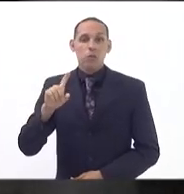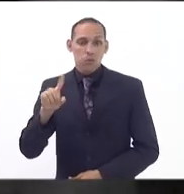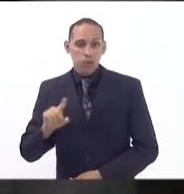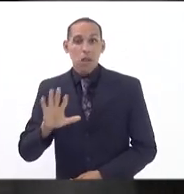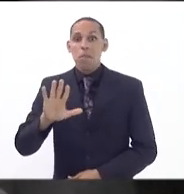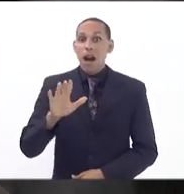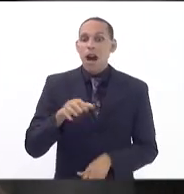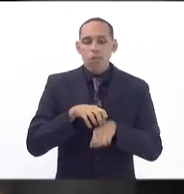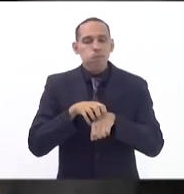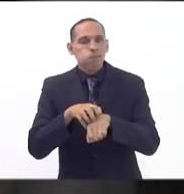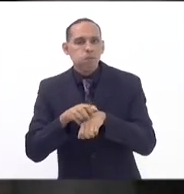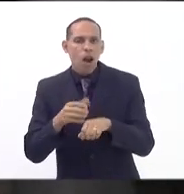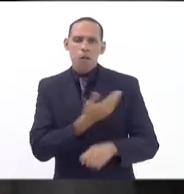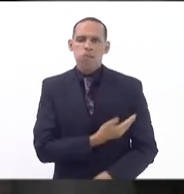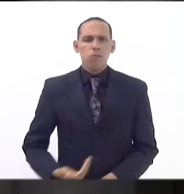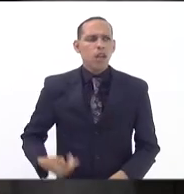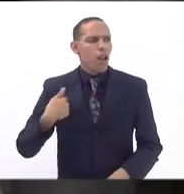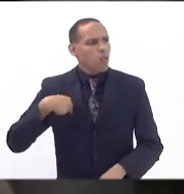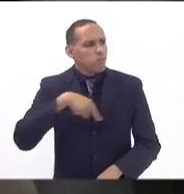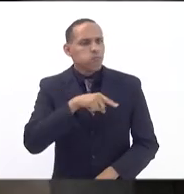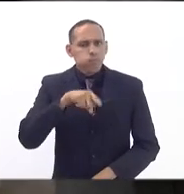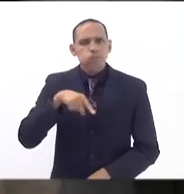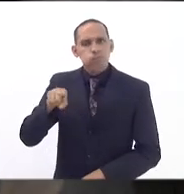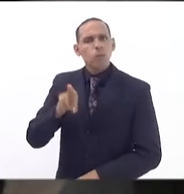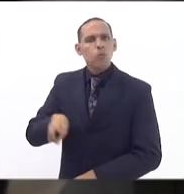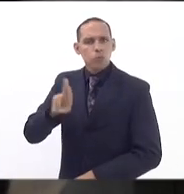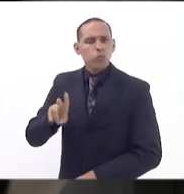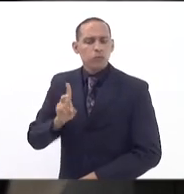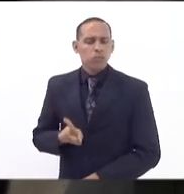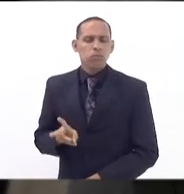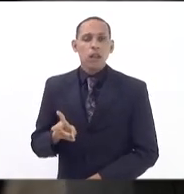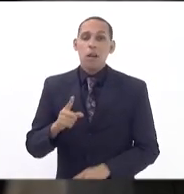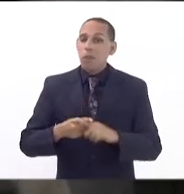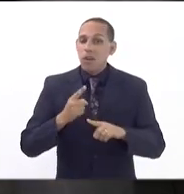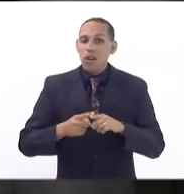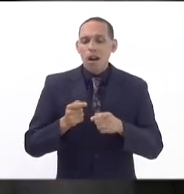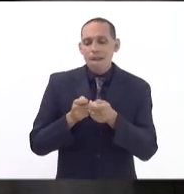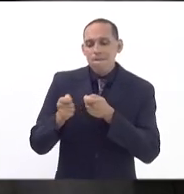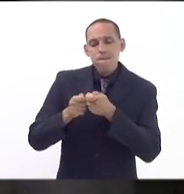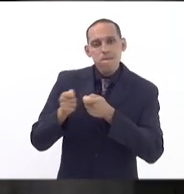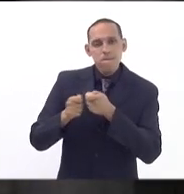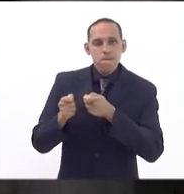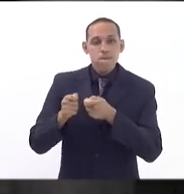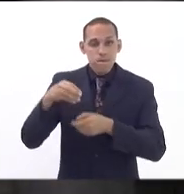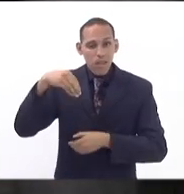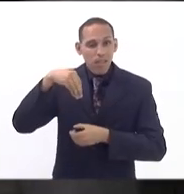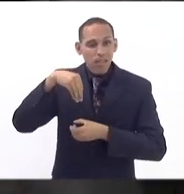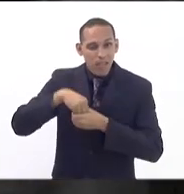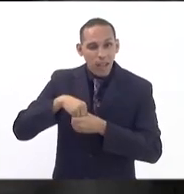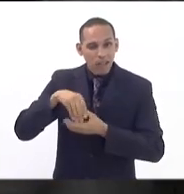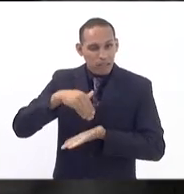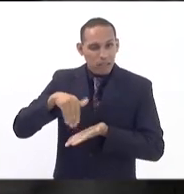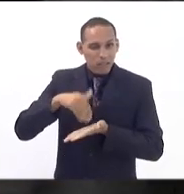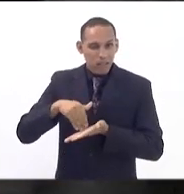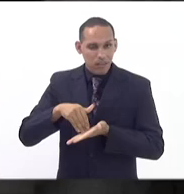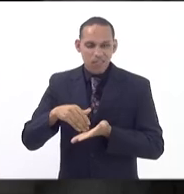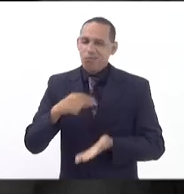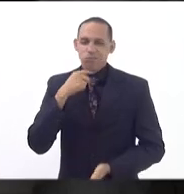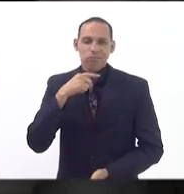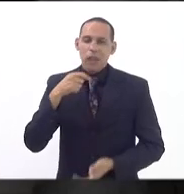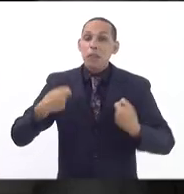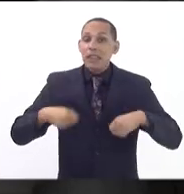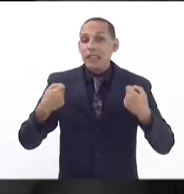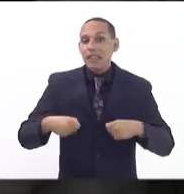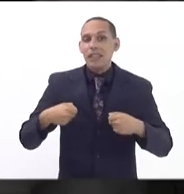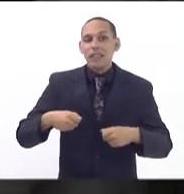transporte público não se não se consegue a administrar nada de dentro do gabinete a gente tem que estar nas ruas